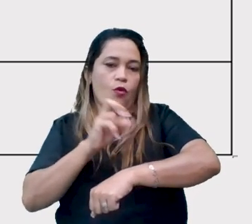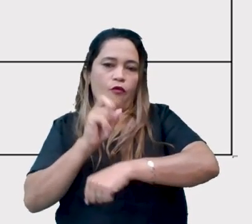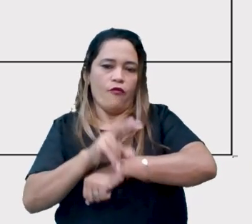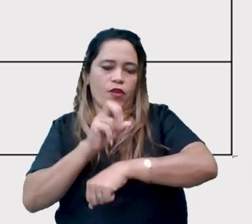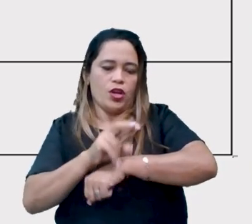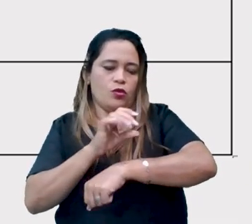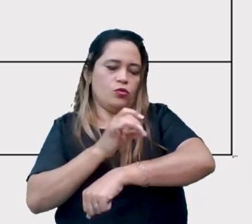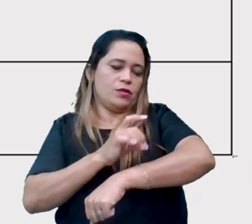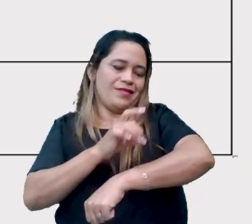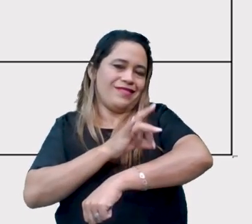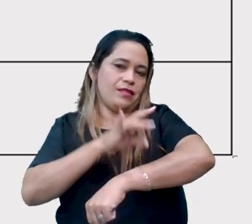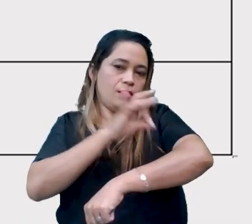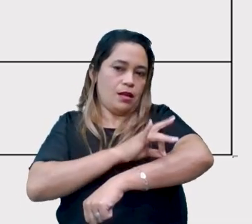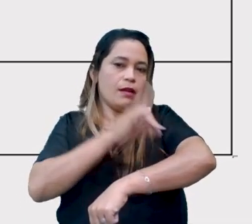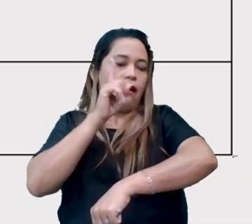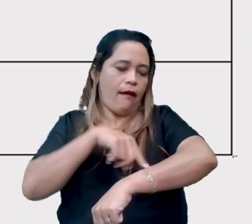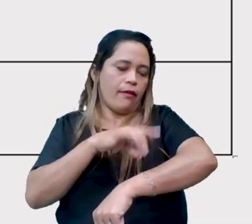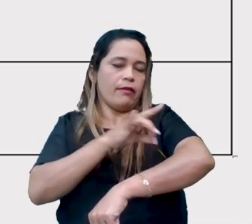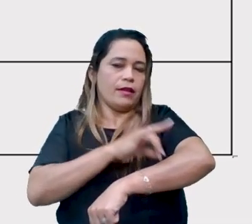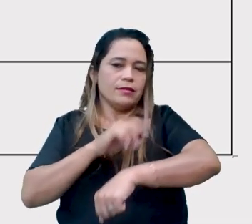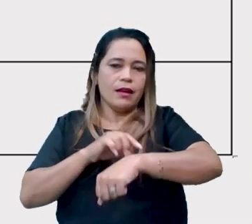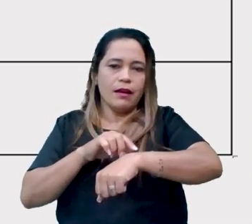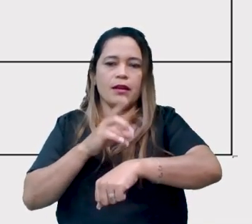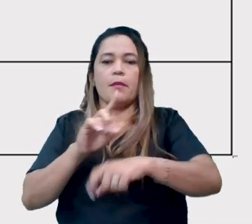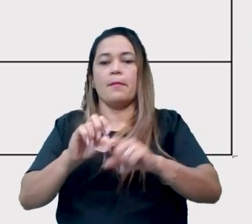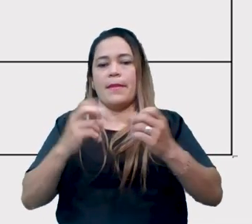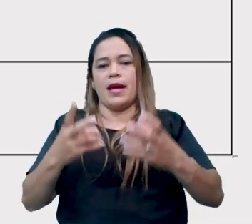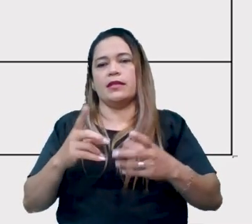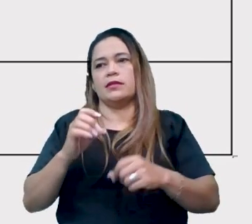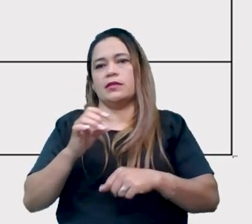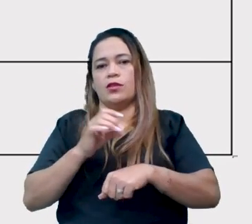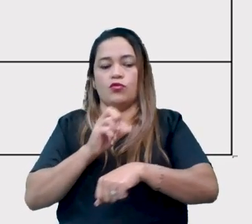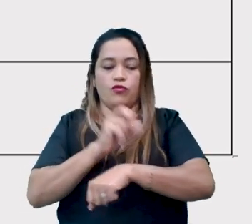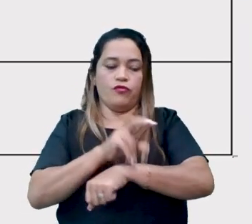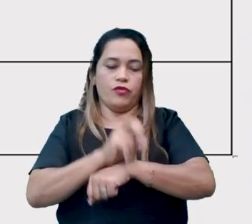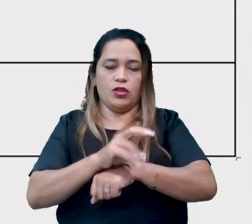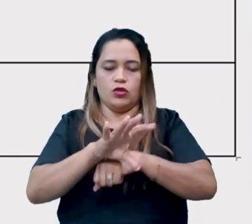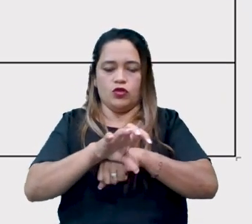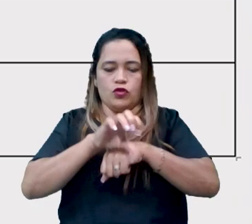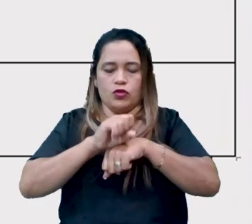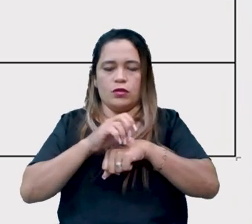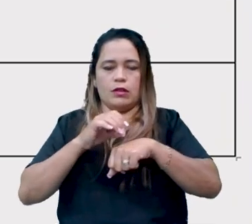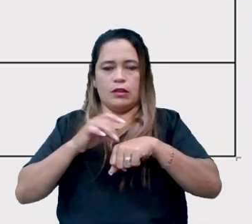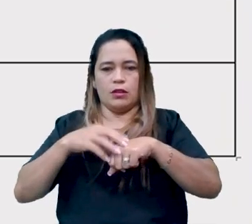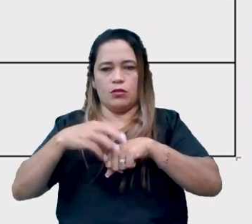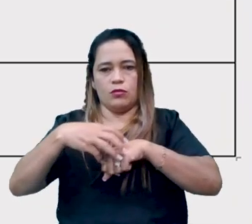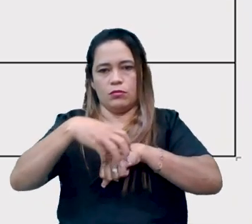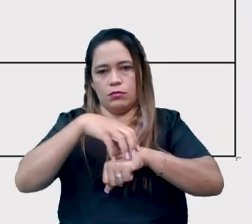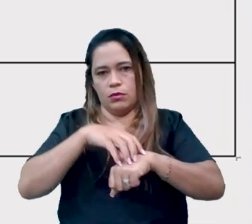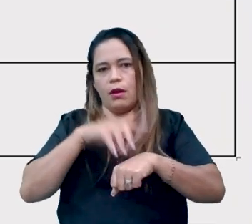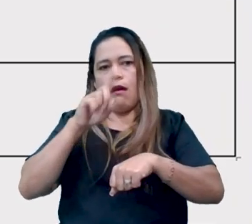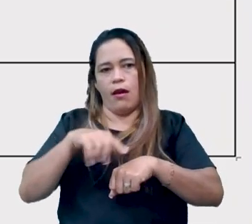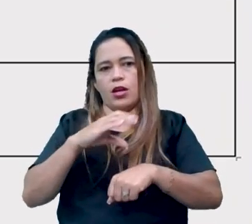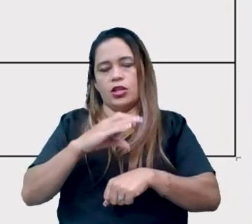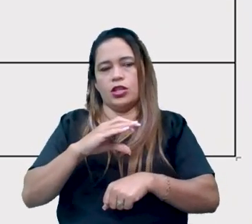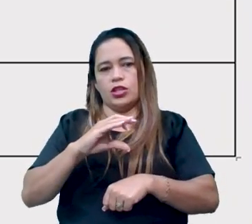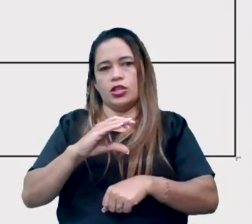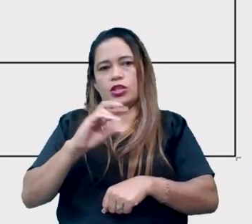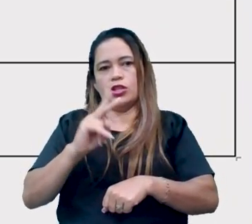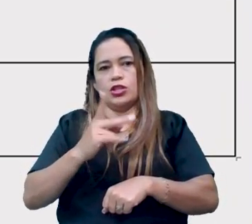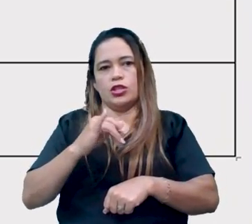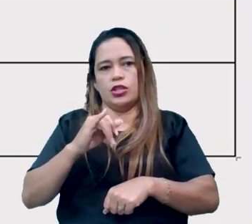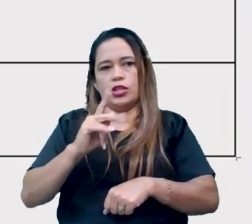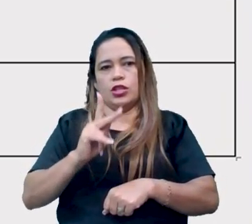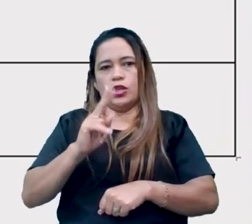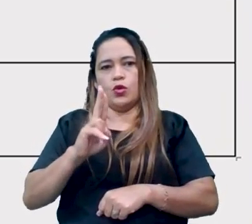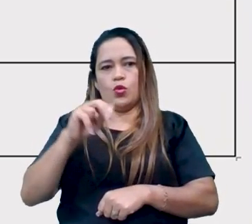vírus da chikungunya, eu vou desenvolver a chikungunya. E não acabou por aí não, sabe por quê? Olha a próxima doença, que é a zika.